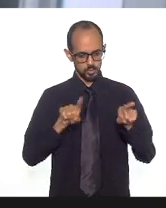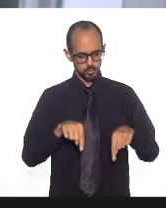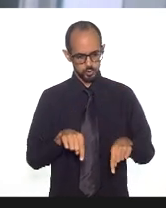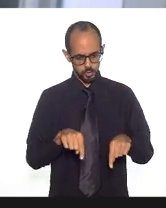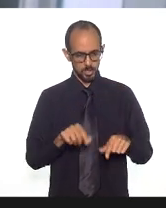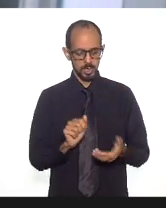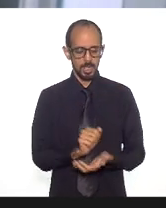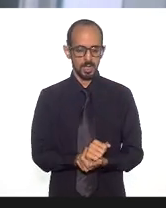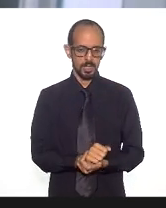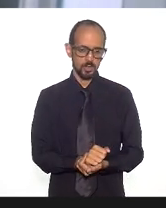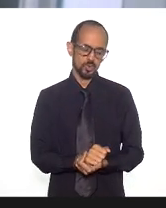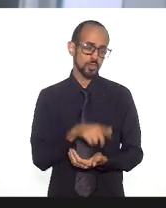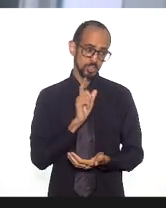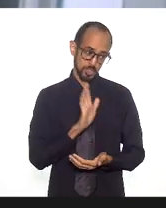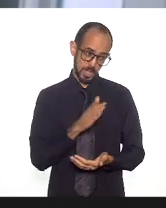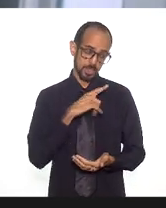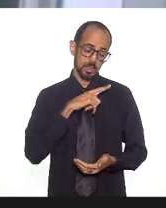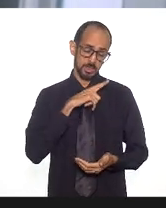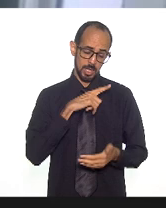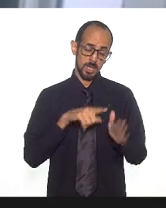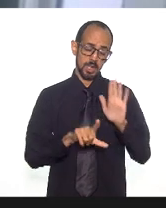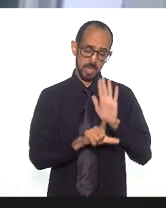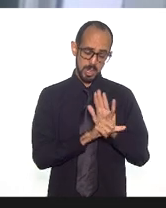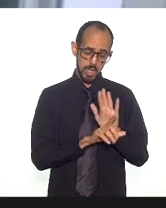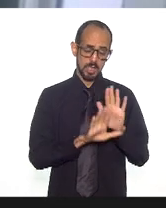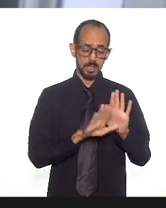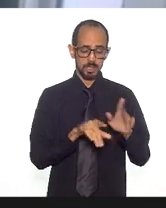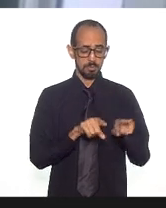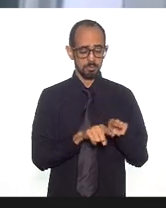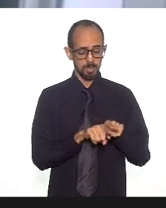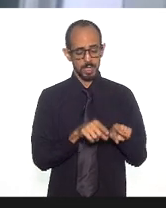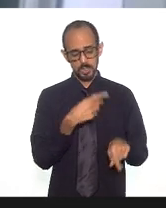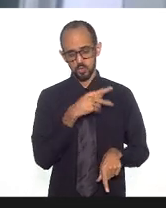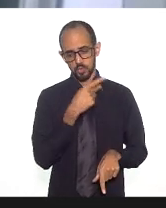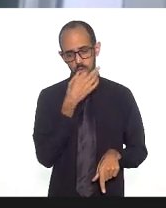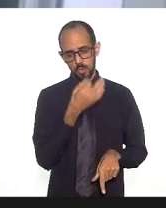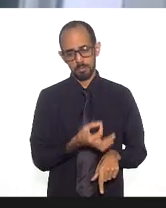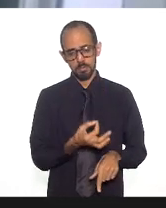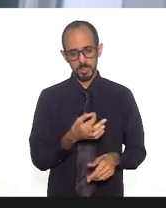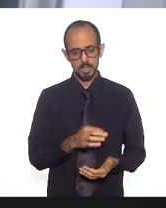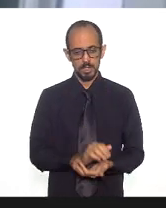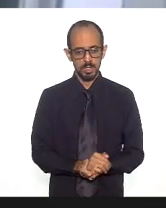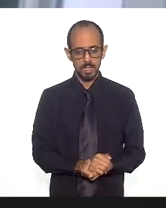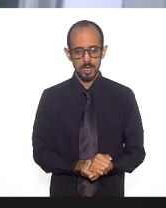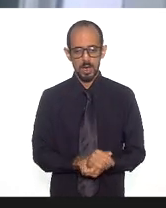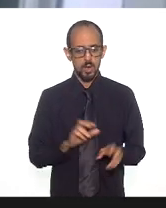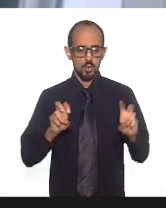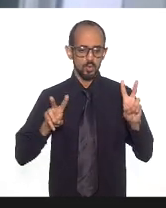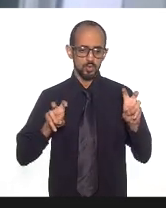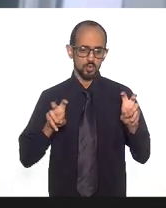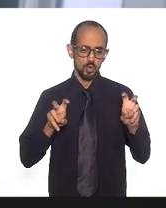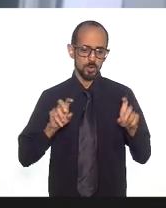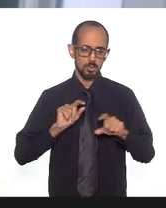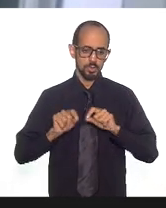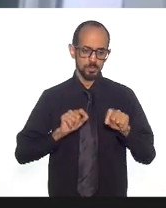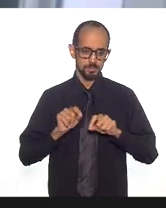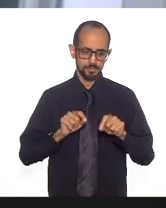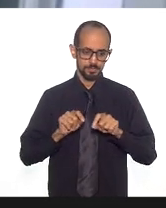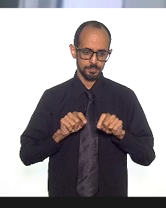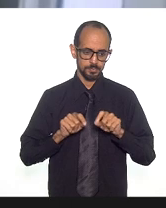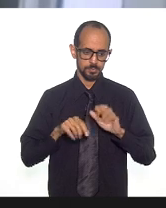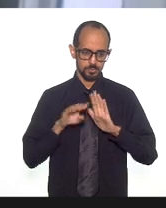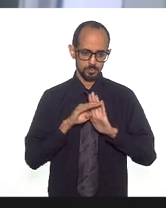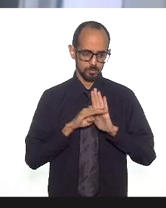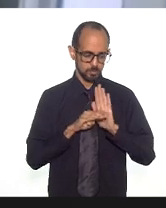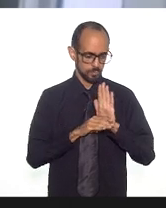já assegurado em lei. Ouvir a opinião de Vossa Senhoria, é muito importante para nós ouvir nesse sentido, sobre esse projeto que tramita na LERJ